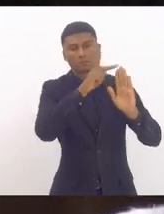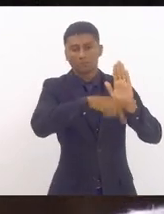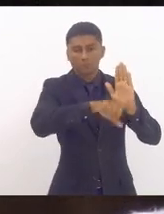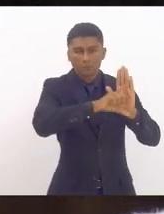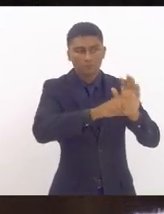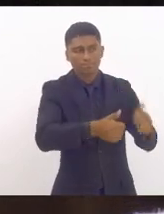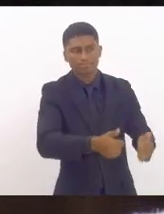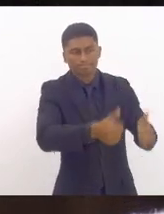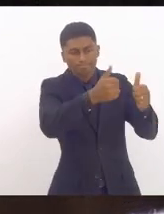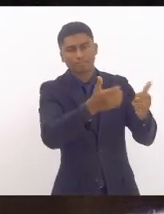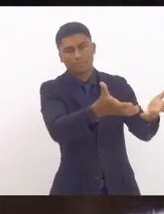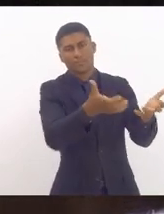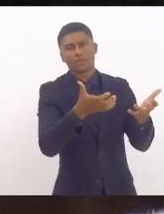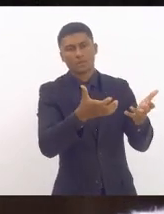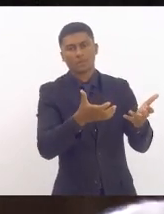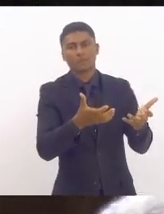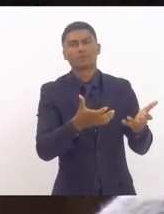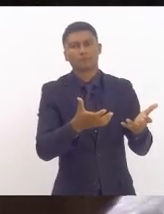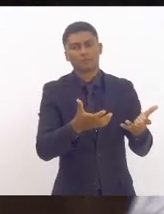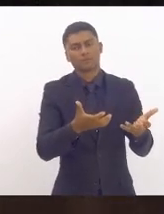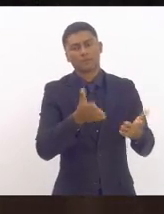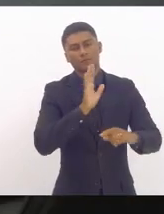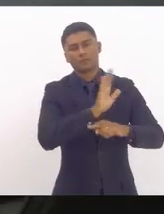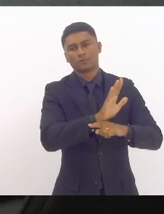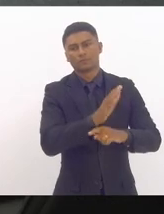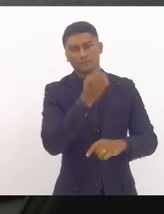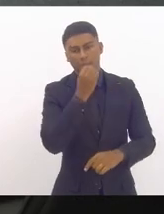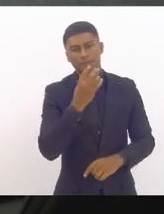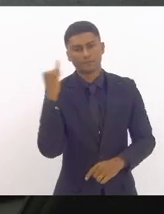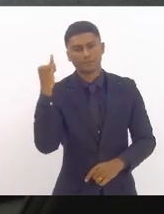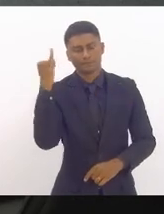essa importante iniciativa da deputada.